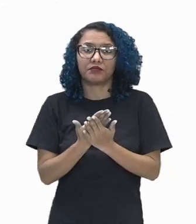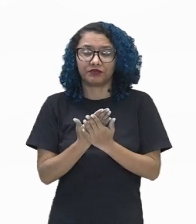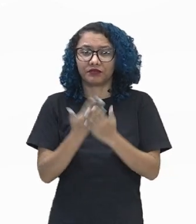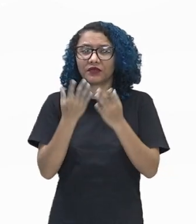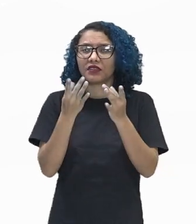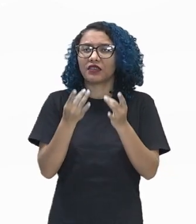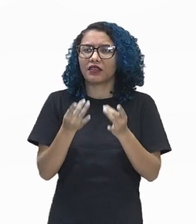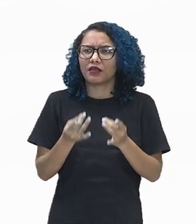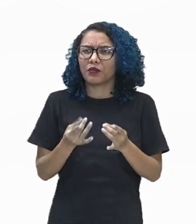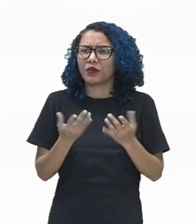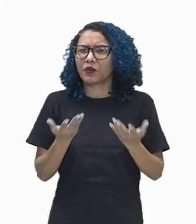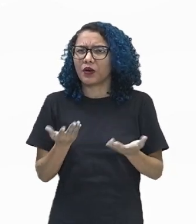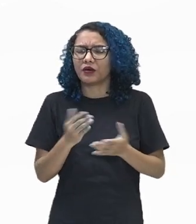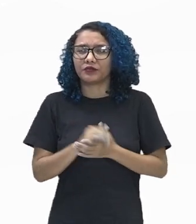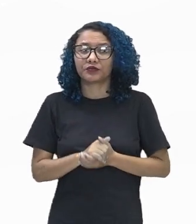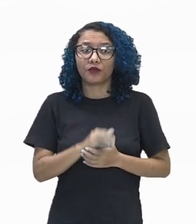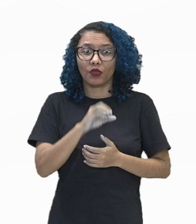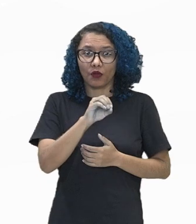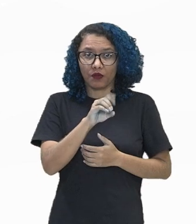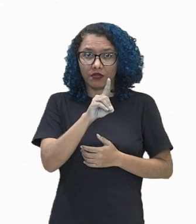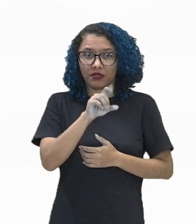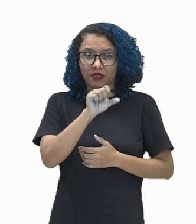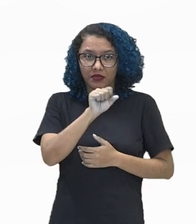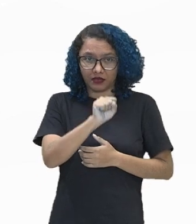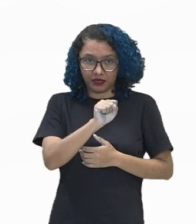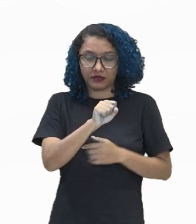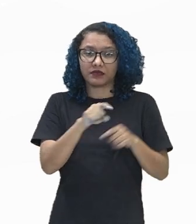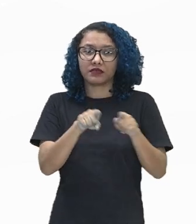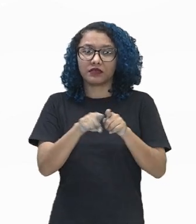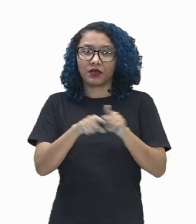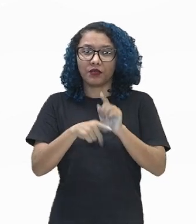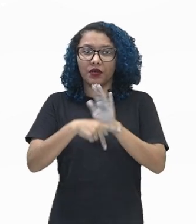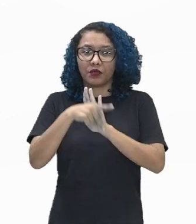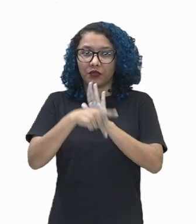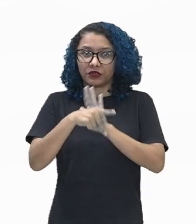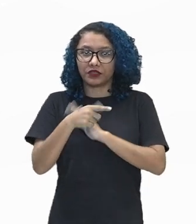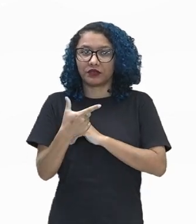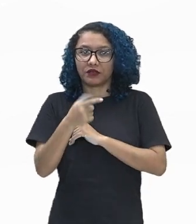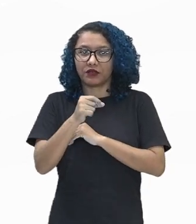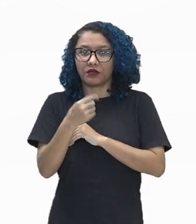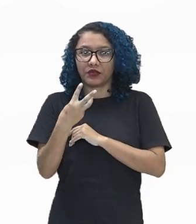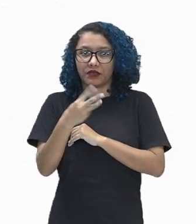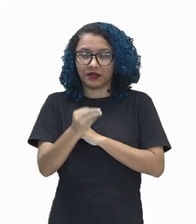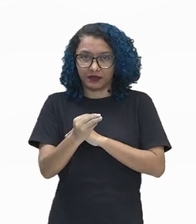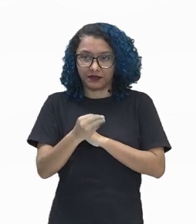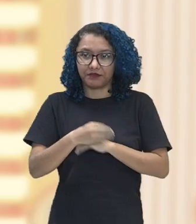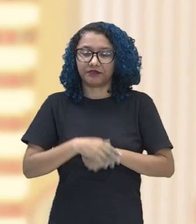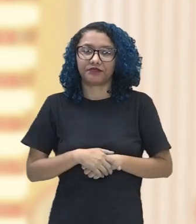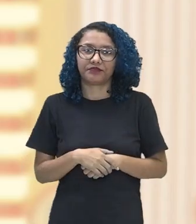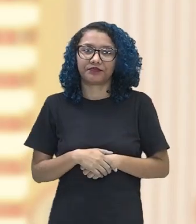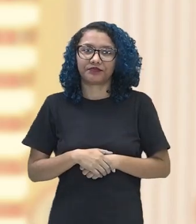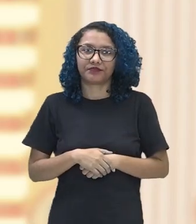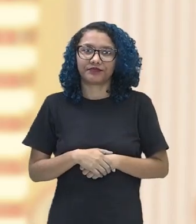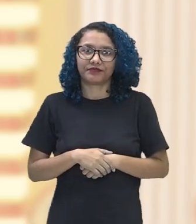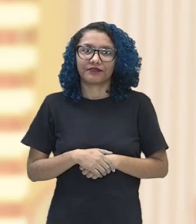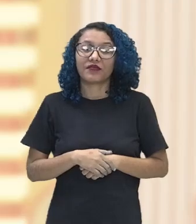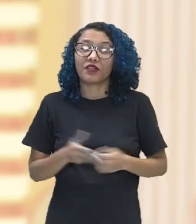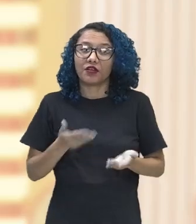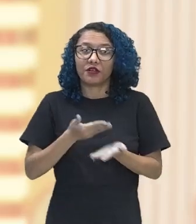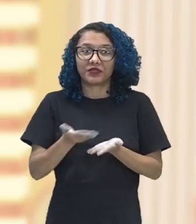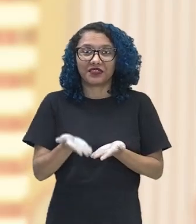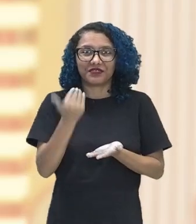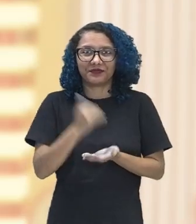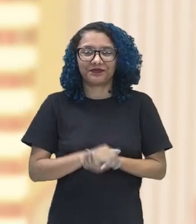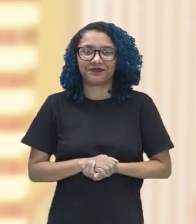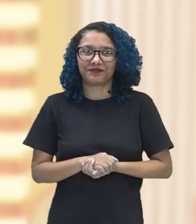escolar, detalhamento da ODS e agenda 2030. Então vamos